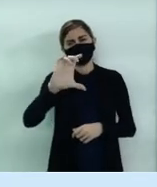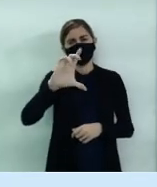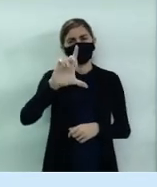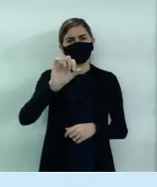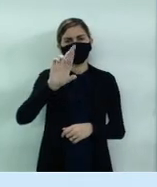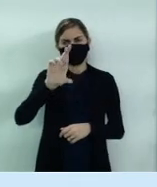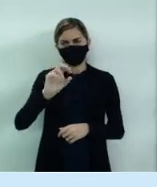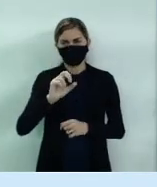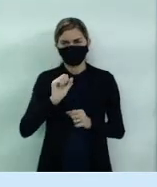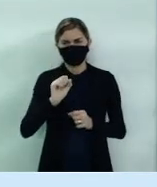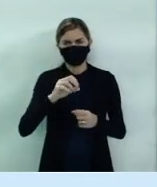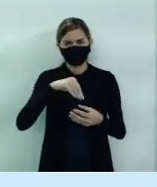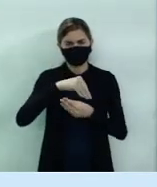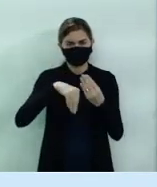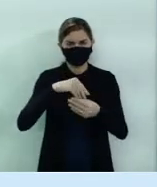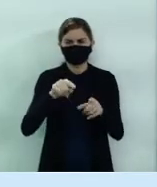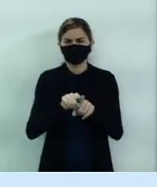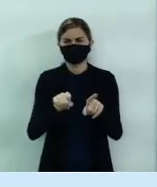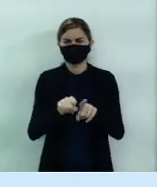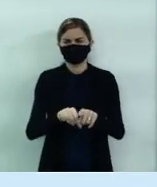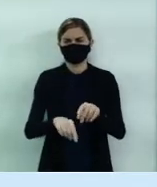coloca.